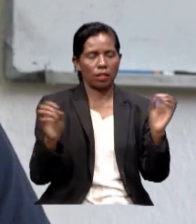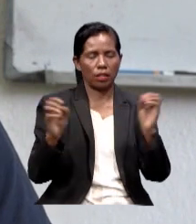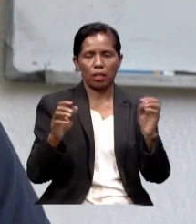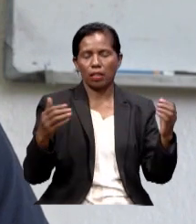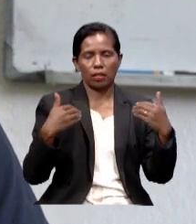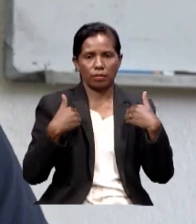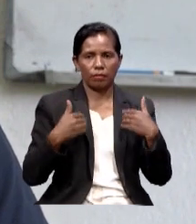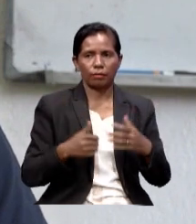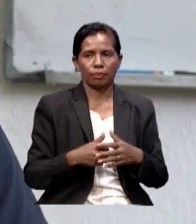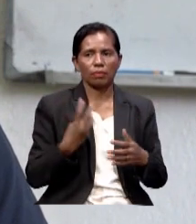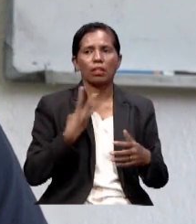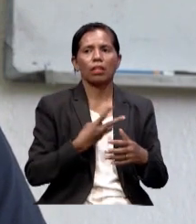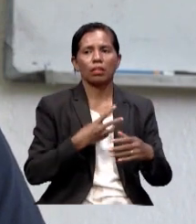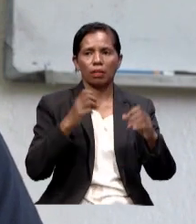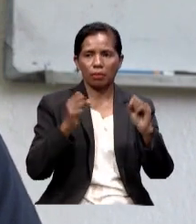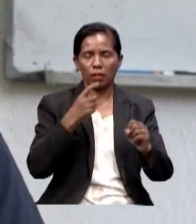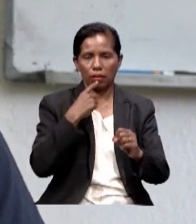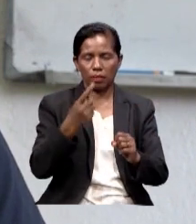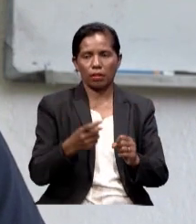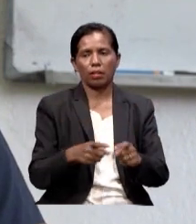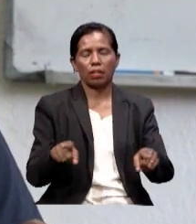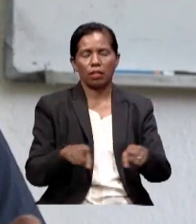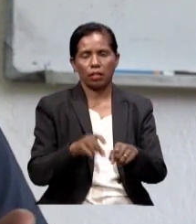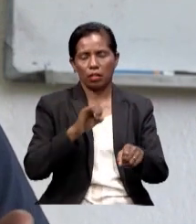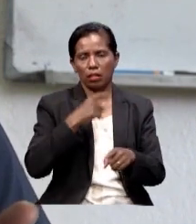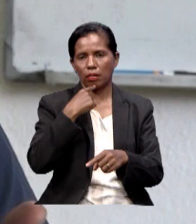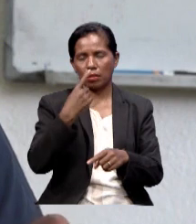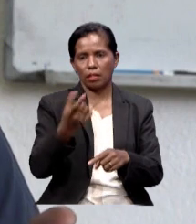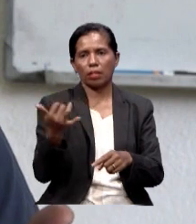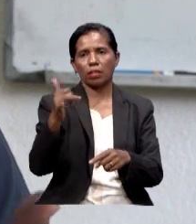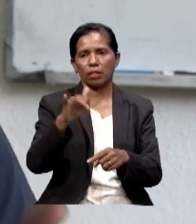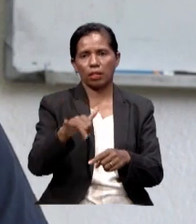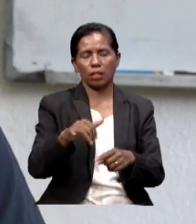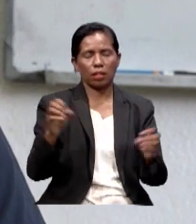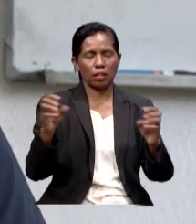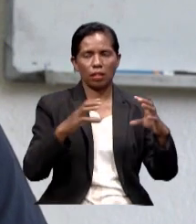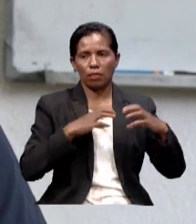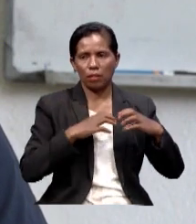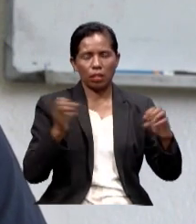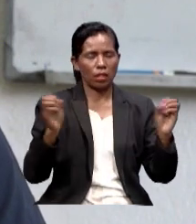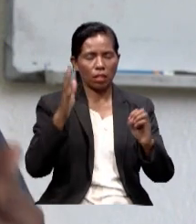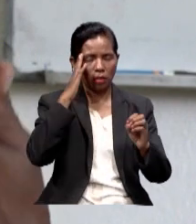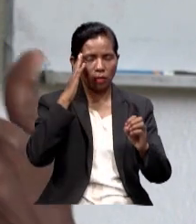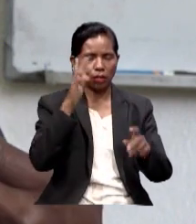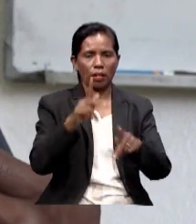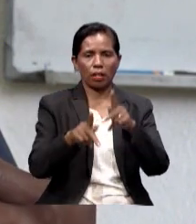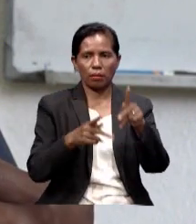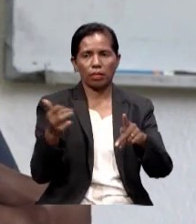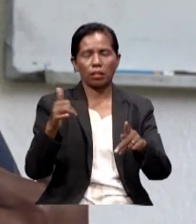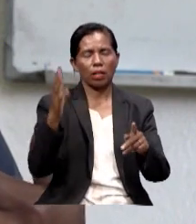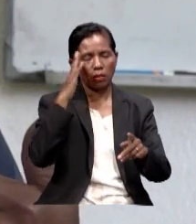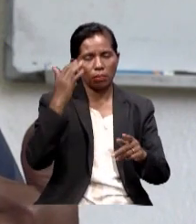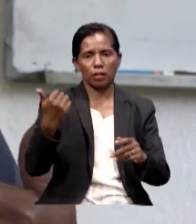dia. Ita bel dia kata hansau nak kata teh. Sirang selah ya fuang lah nuin povo ni. Serah nuin mesir ni